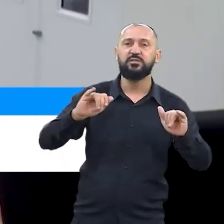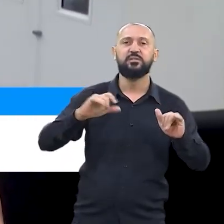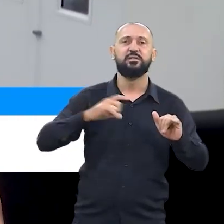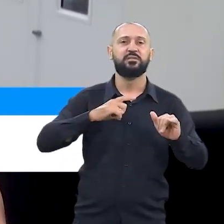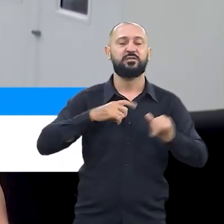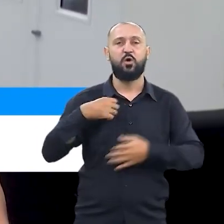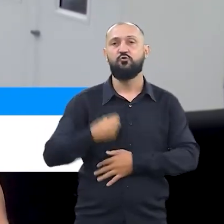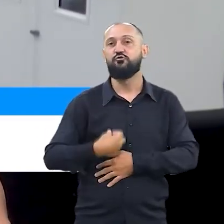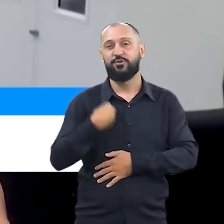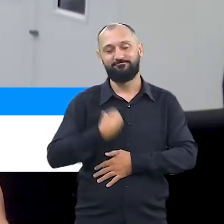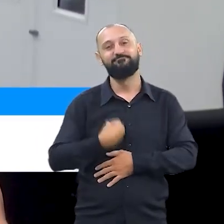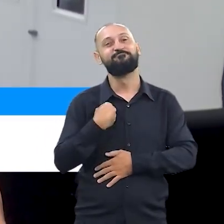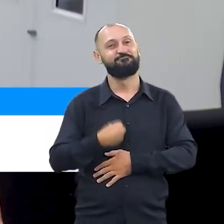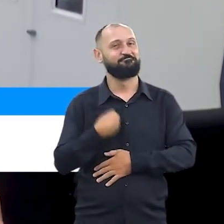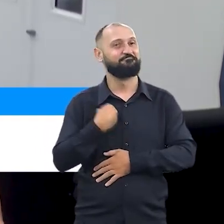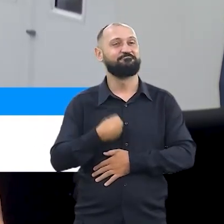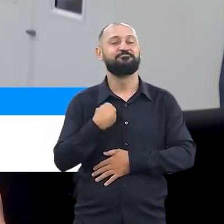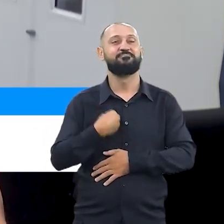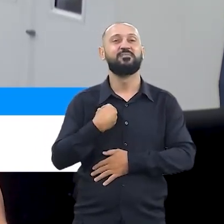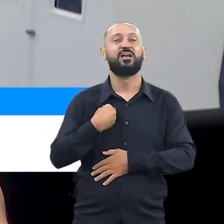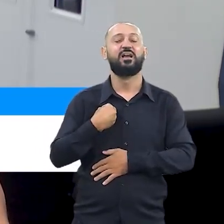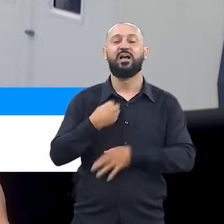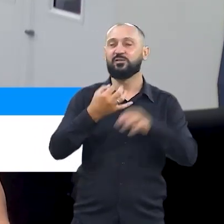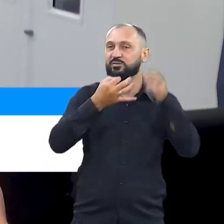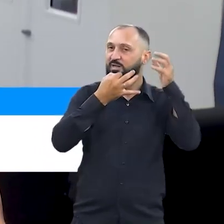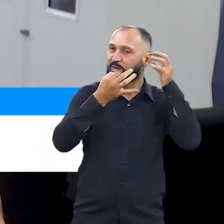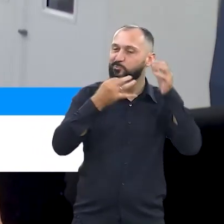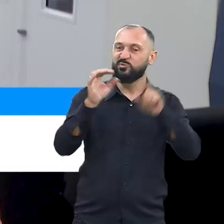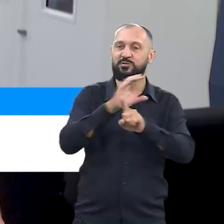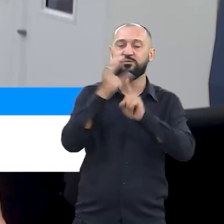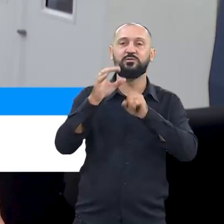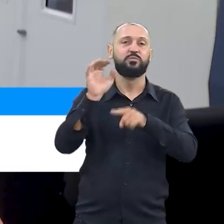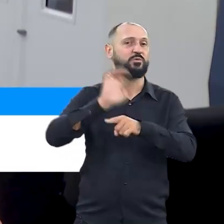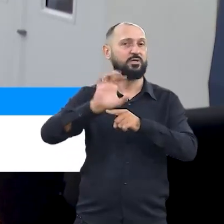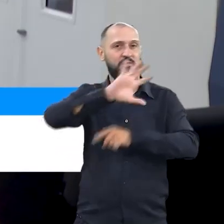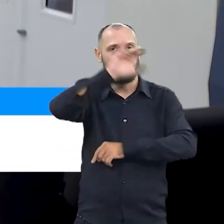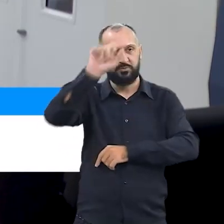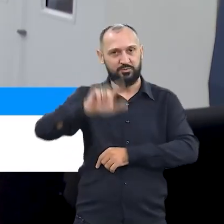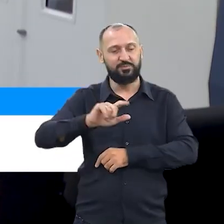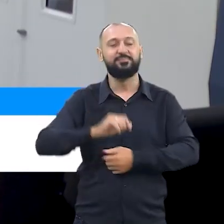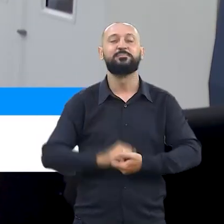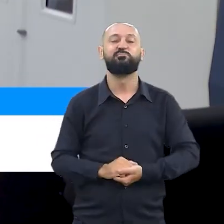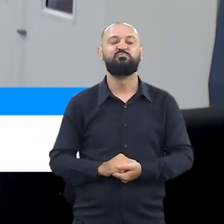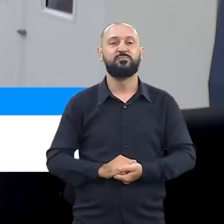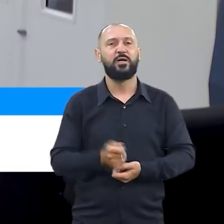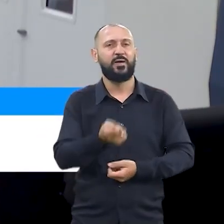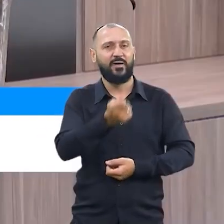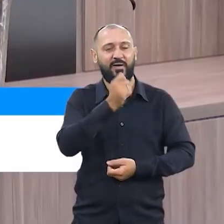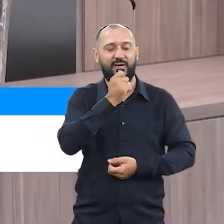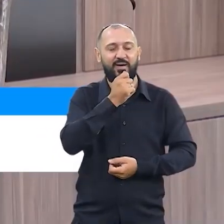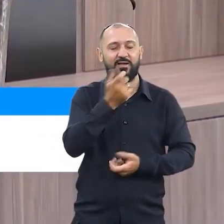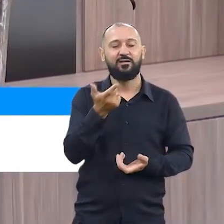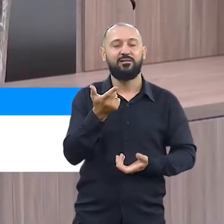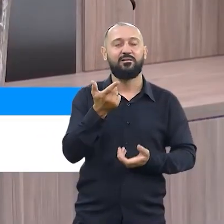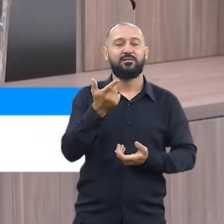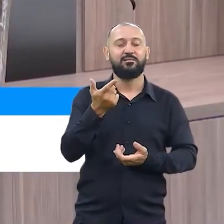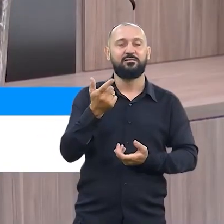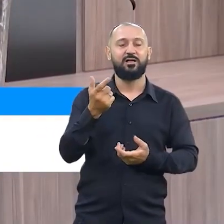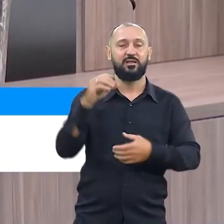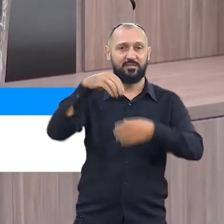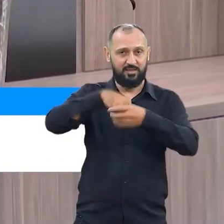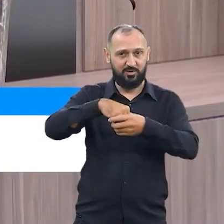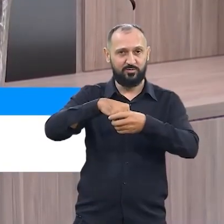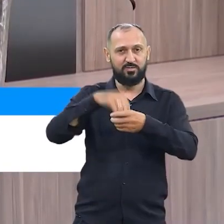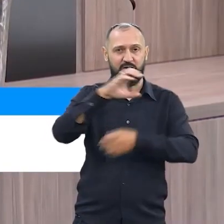informação e de manter viva, né, essas nossas rádios comunitárias em todo o nosso estado de Mato Grosso do Sul. Ainda na reunião